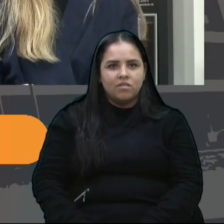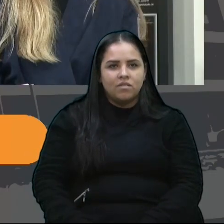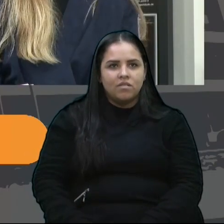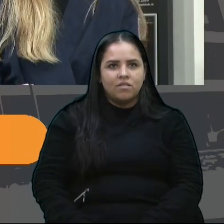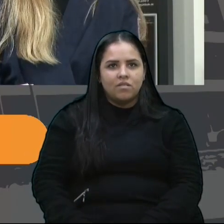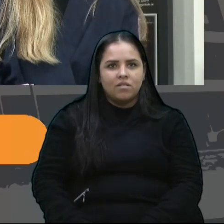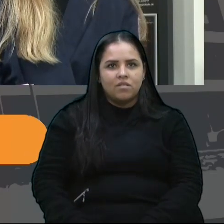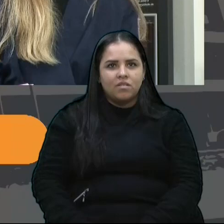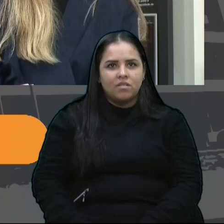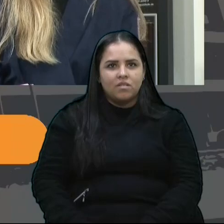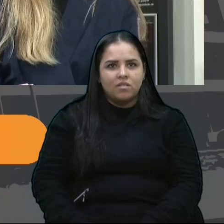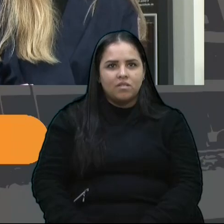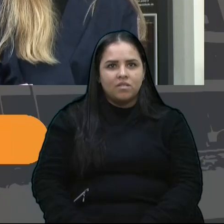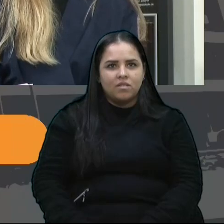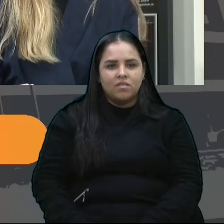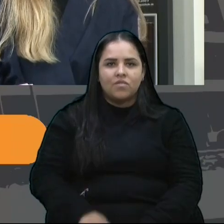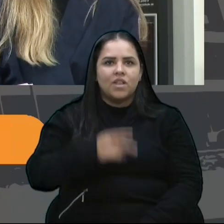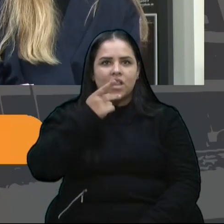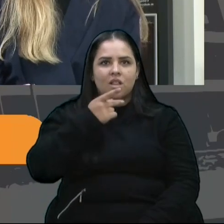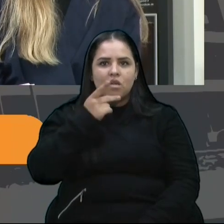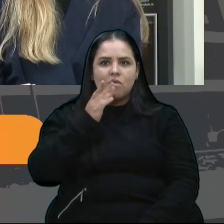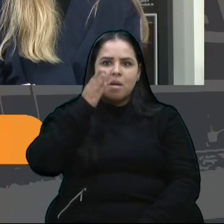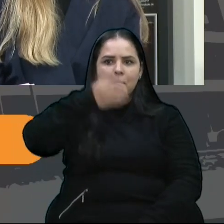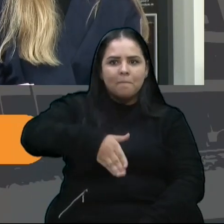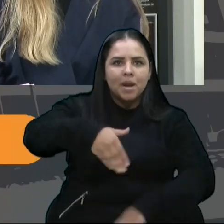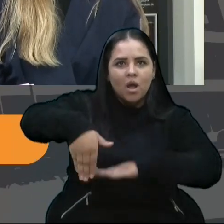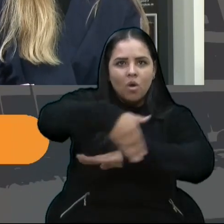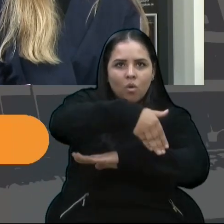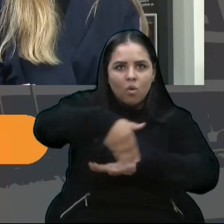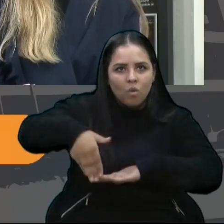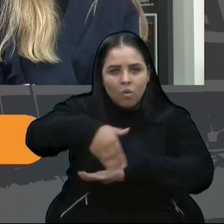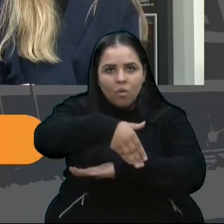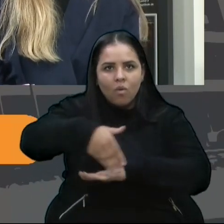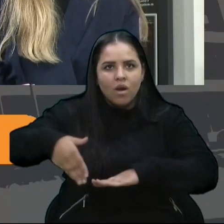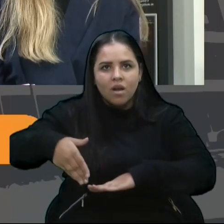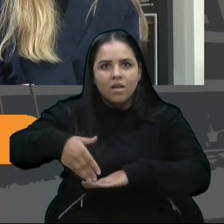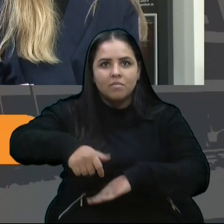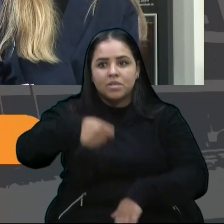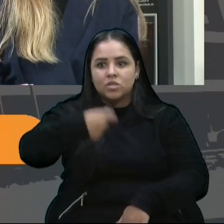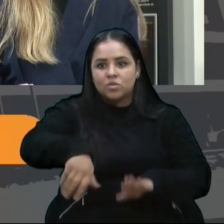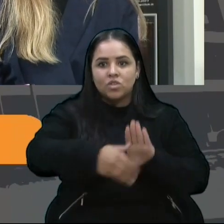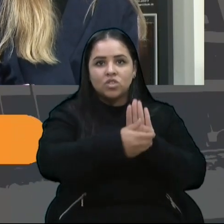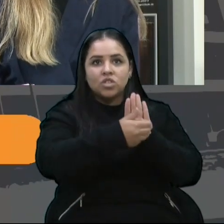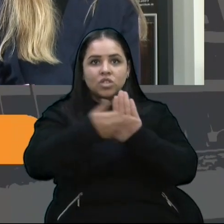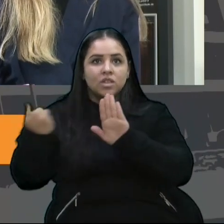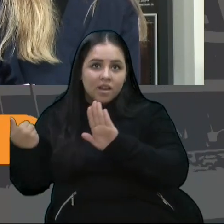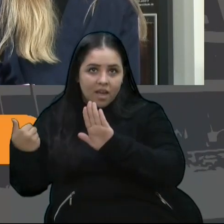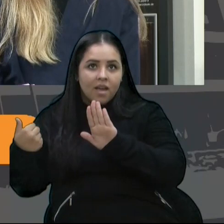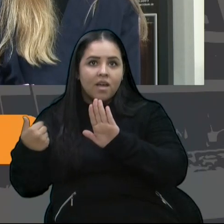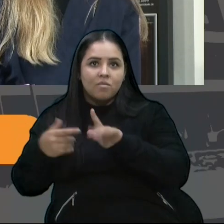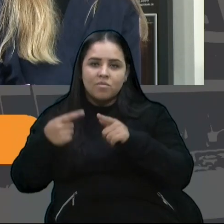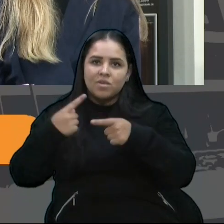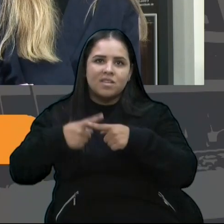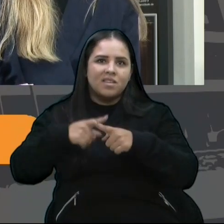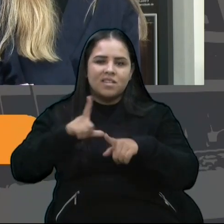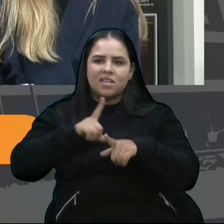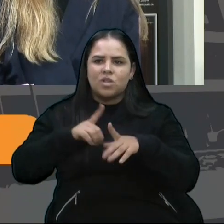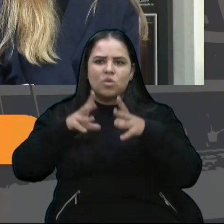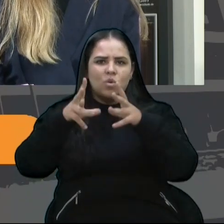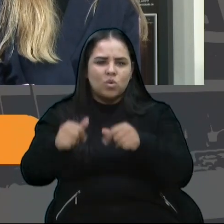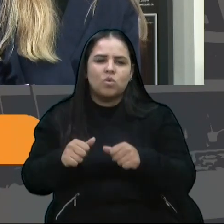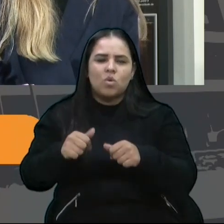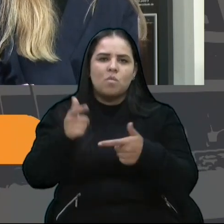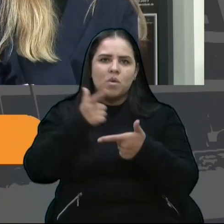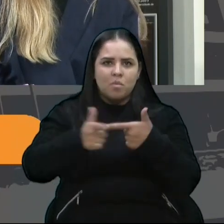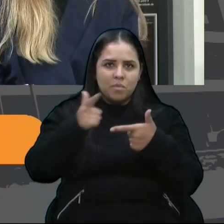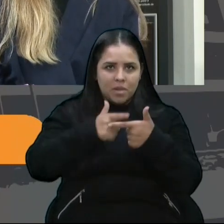Então eles não estavam dizendo "vamos para a rua", eles estavam dizendo "vem para a rua", né? E depois até tiveram que tirar do ar porque aconteceu todo aquele problema com o governo Dilma e tal, né?